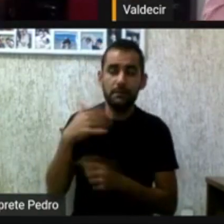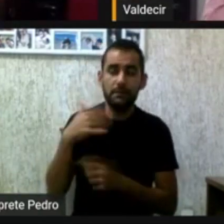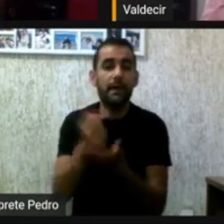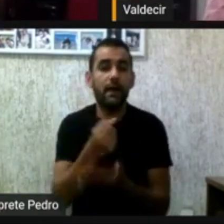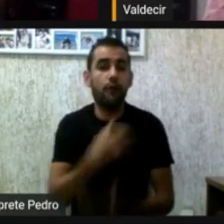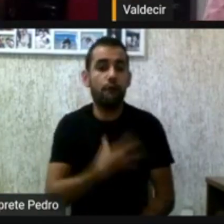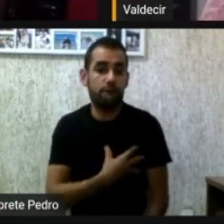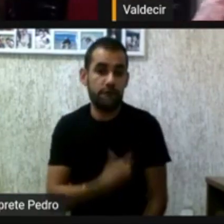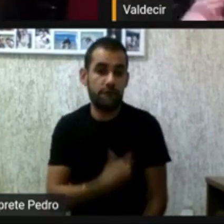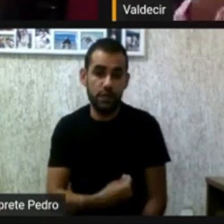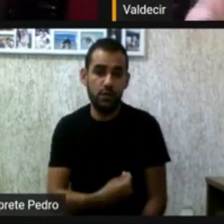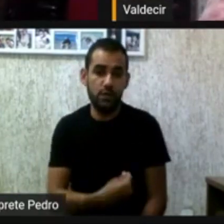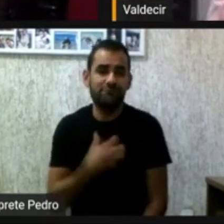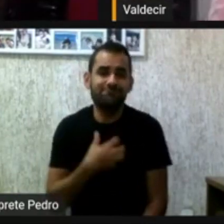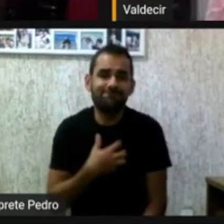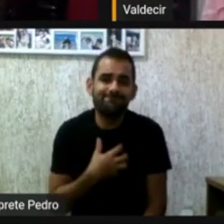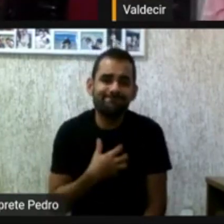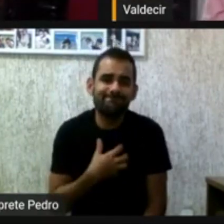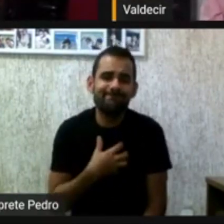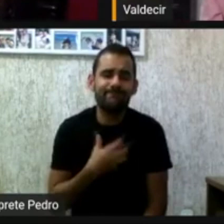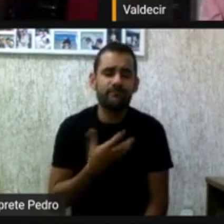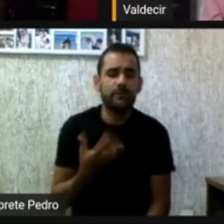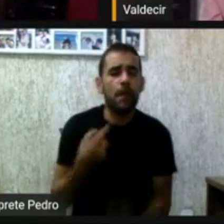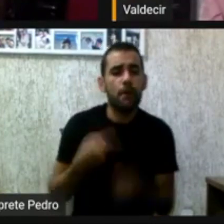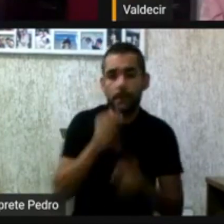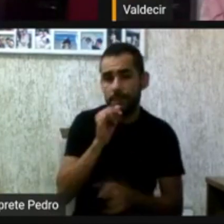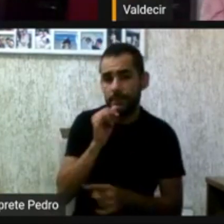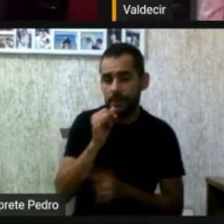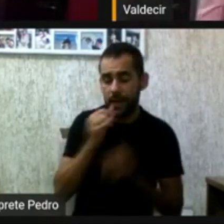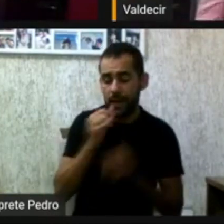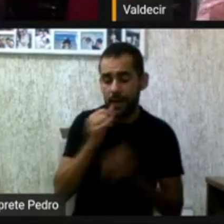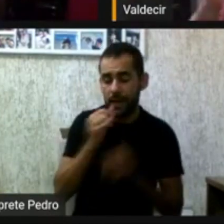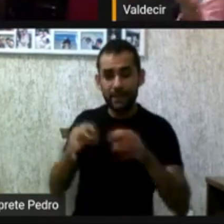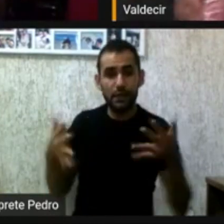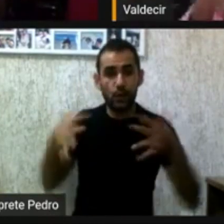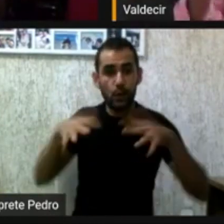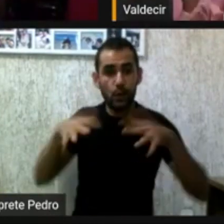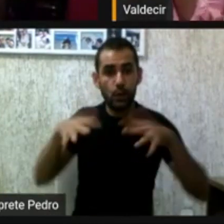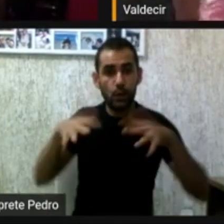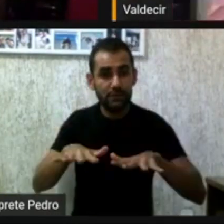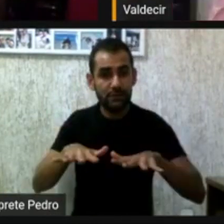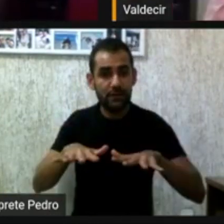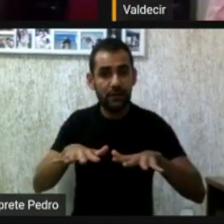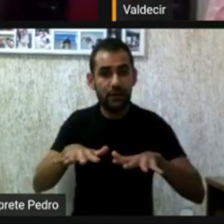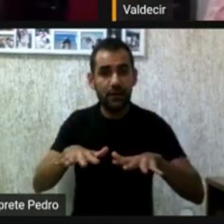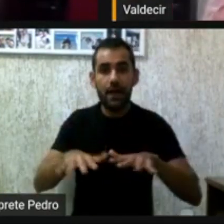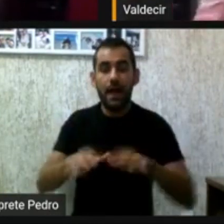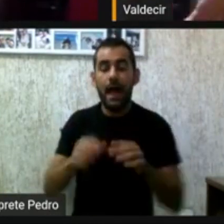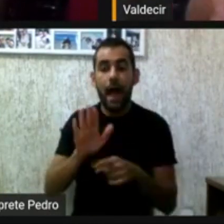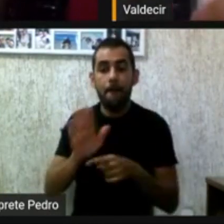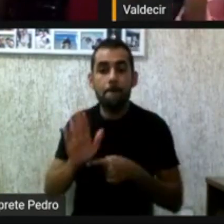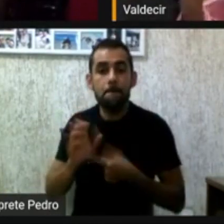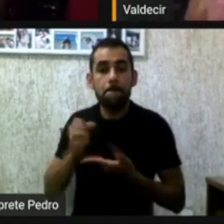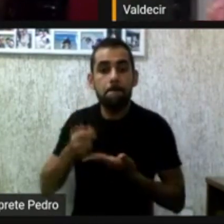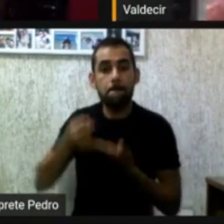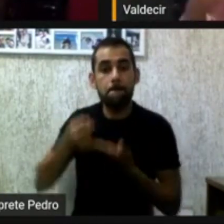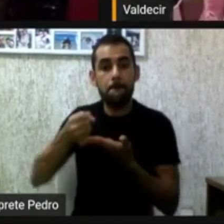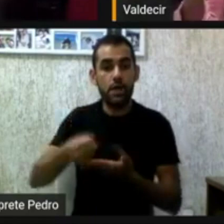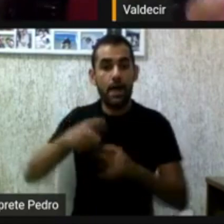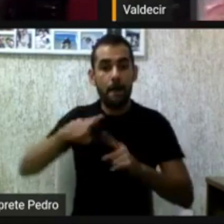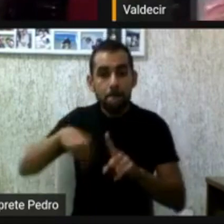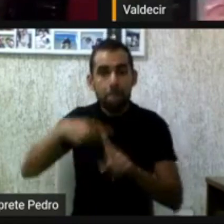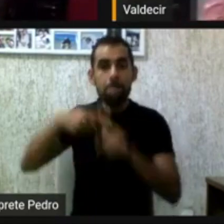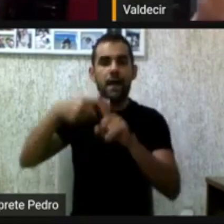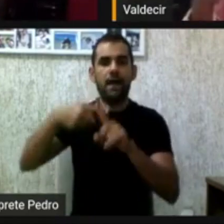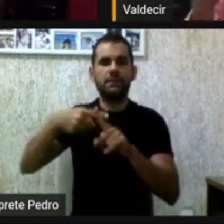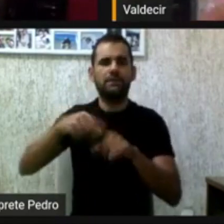sabe? Me incomoda muito sobre a educação inclusiva, apoiar mais a paz de São João del Rei, dar direito